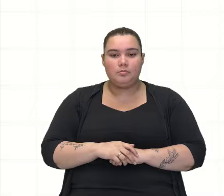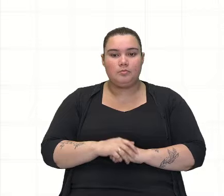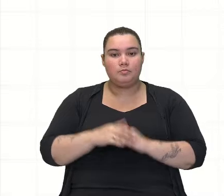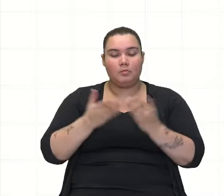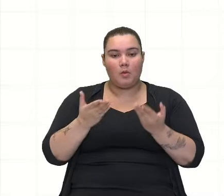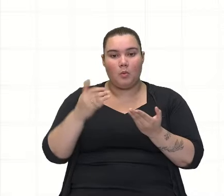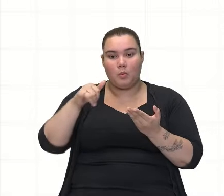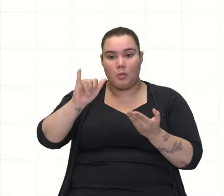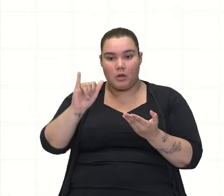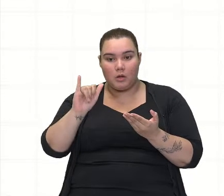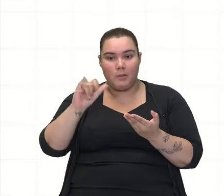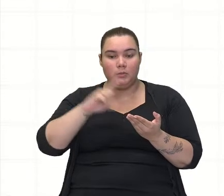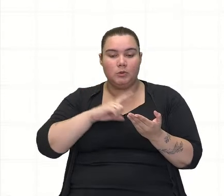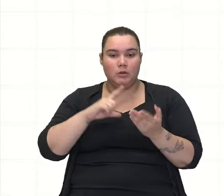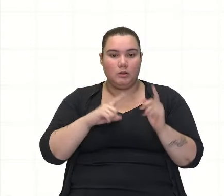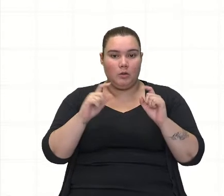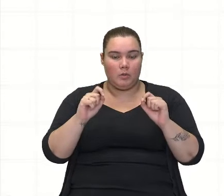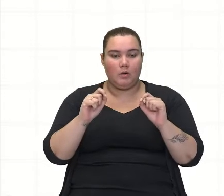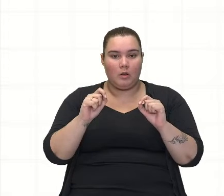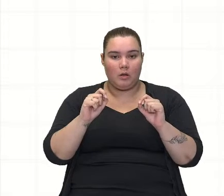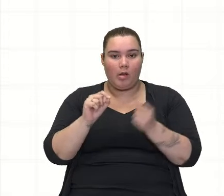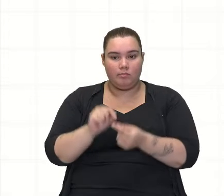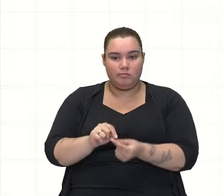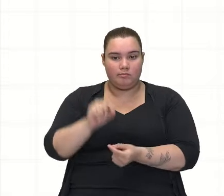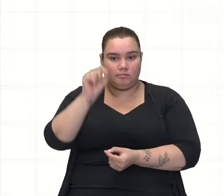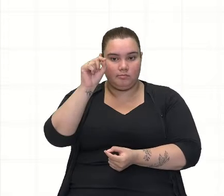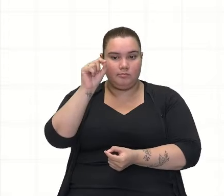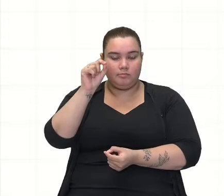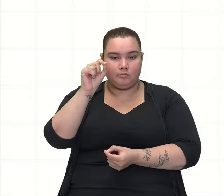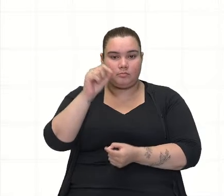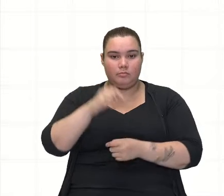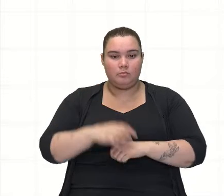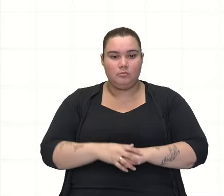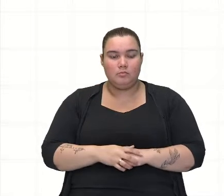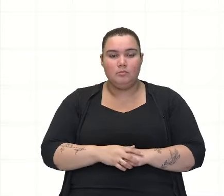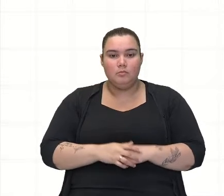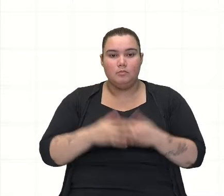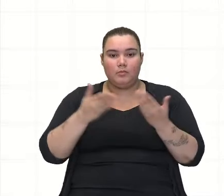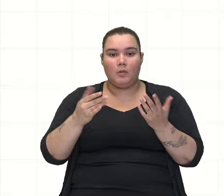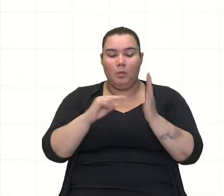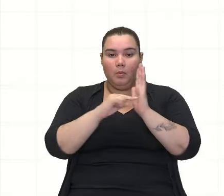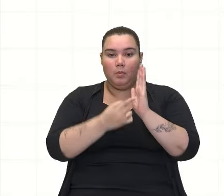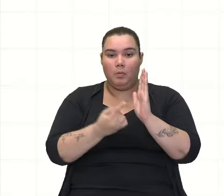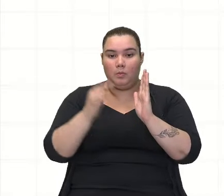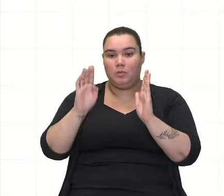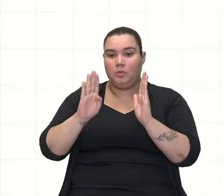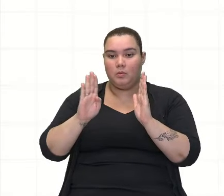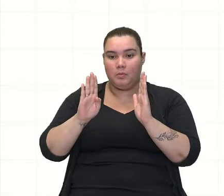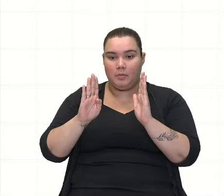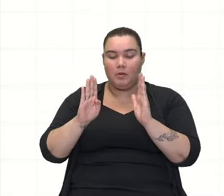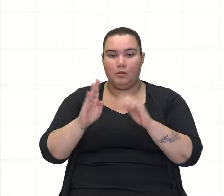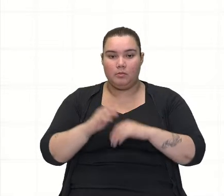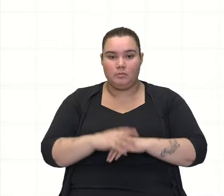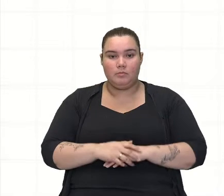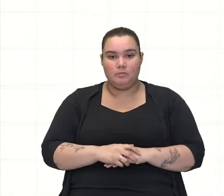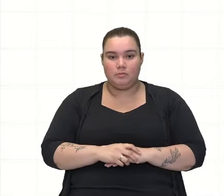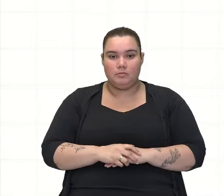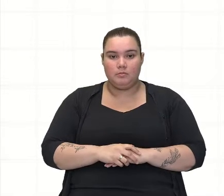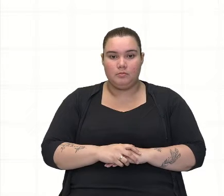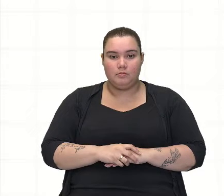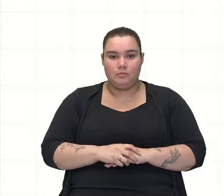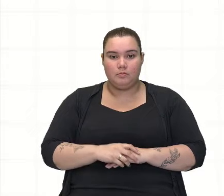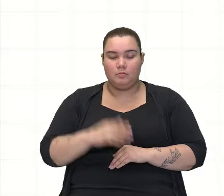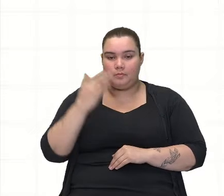Y, que está aqui de vermelho, na vertical, tá? Então, o ponto B, né?